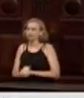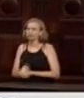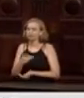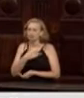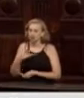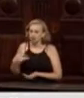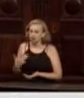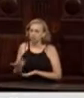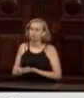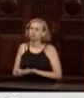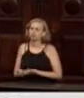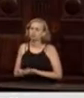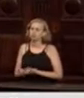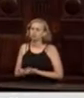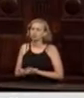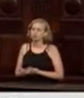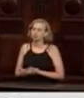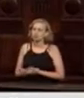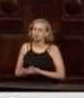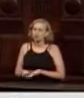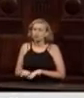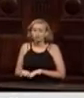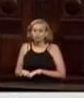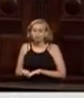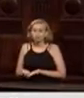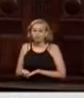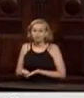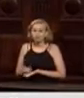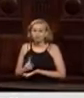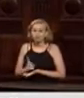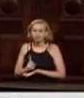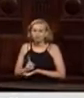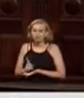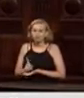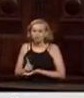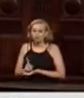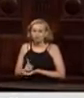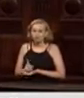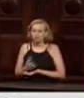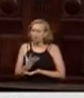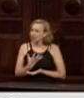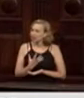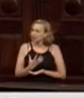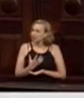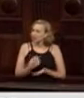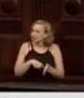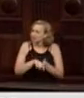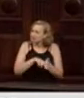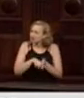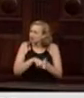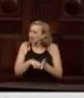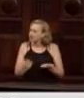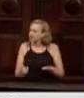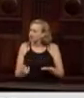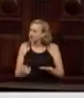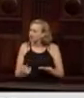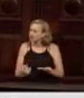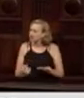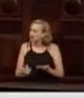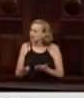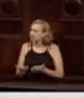Saúde, envolvendo o governo, não sejam apuradas e medidas não sejam tomadas. Na